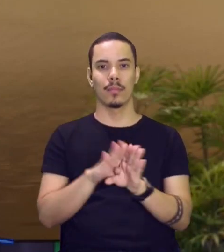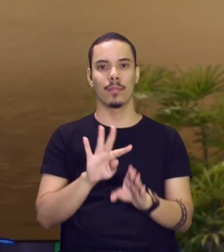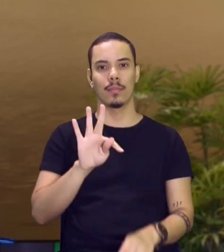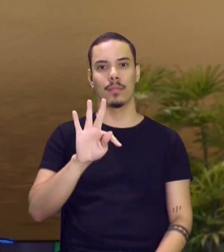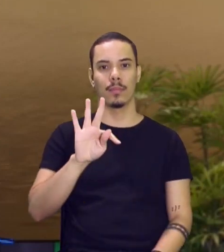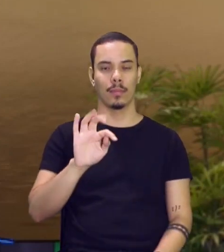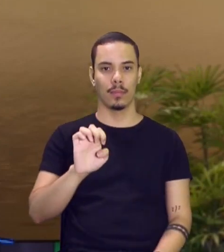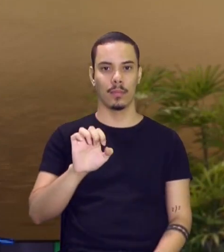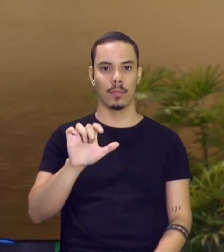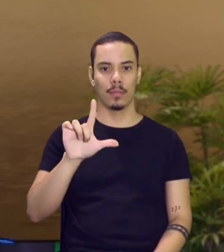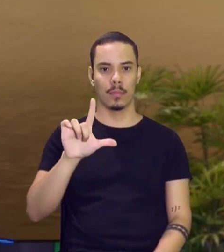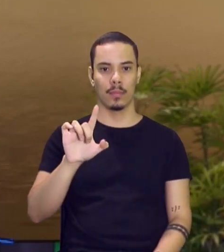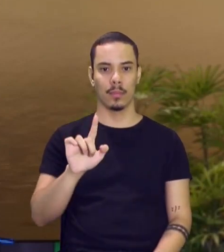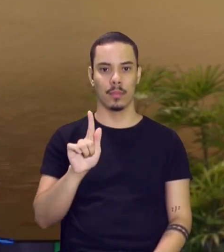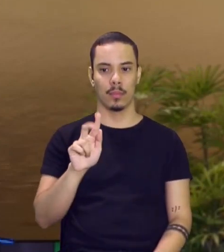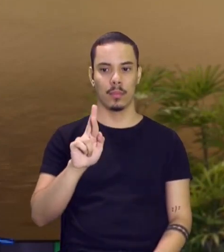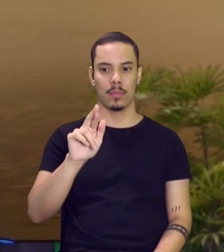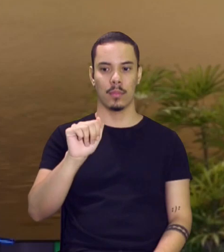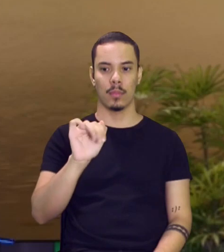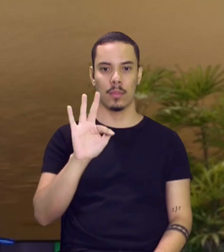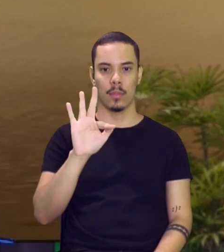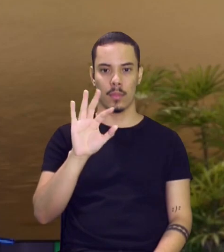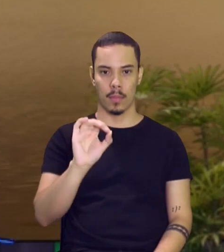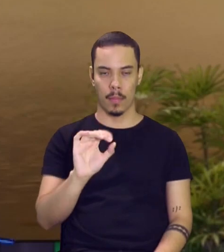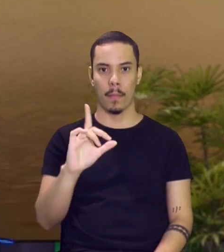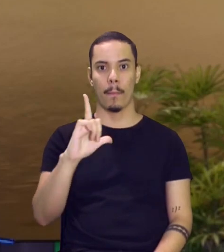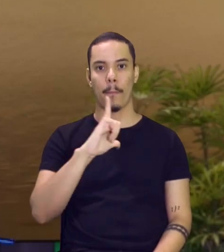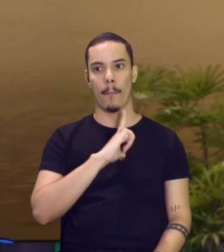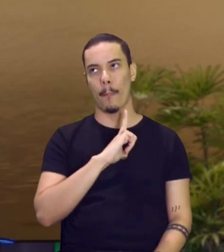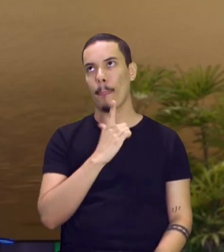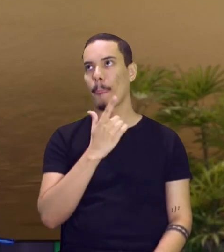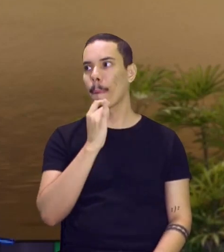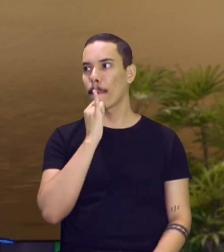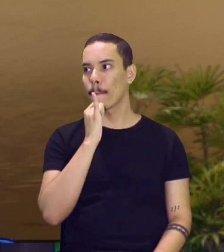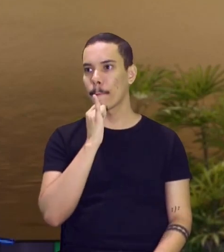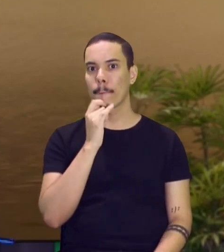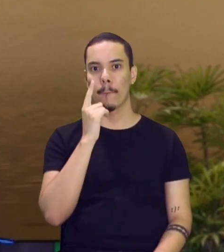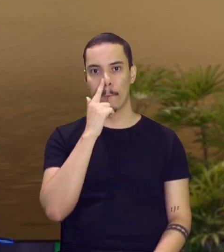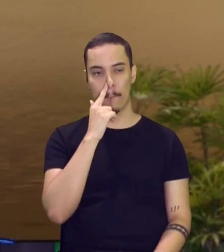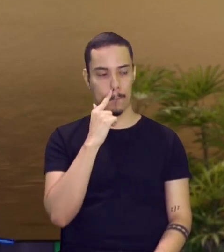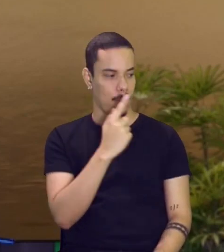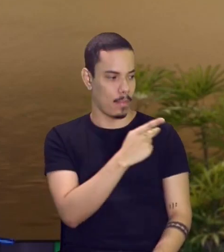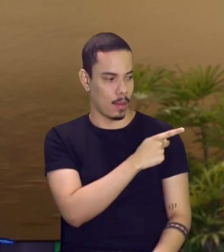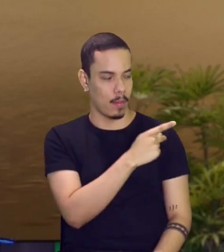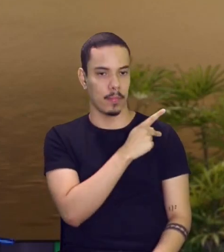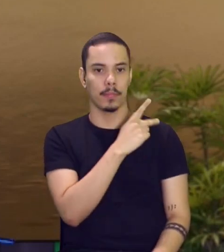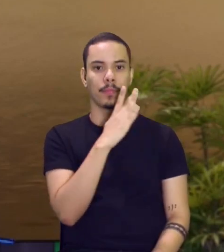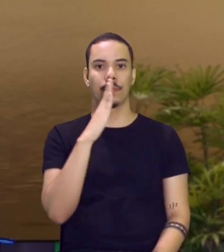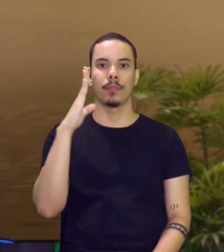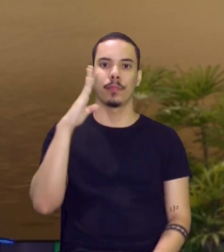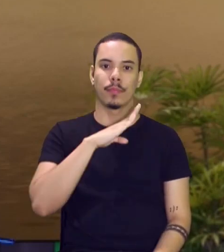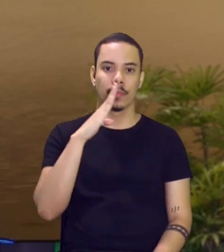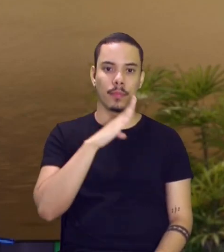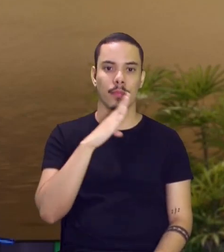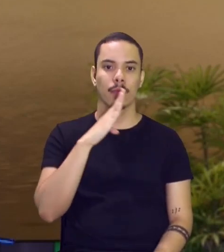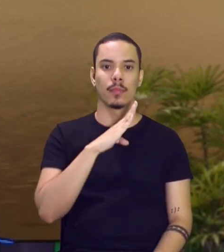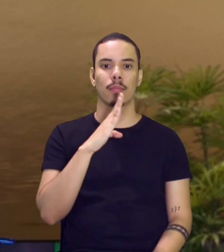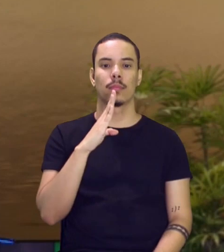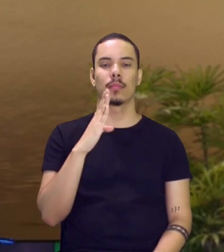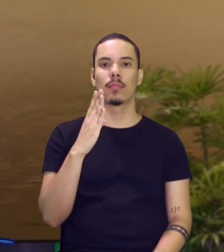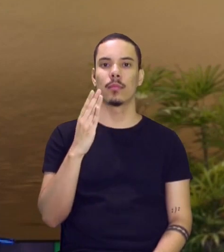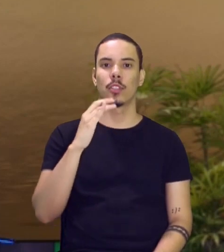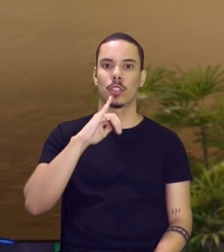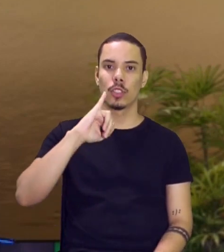telégrafo. Atenção aí que nós temos postos em Vilhena, Pimenta Bueno, Presidente